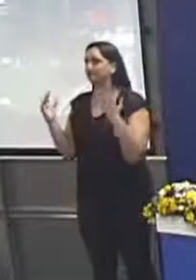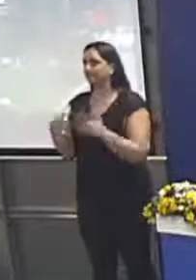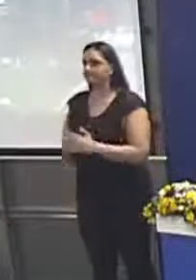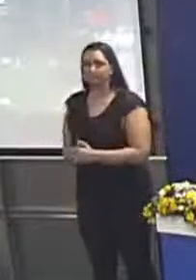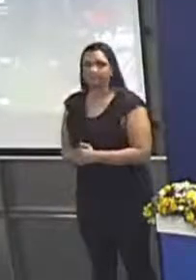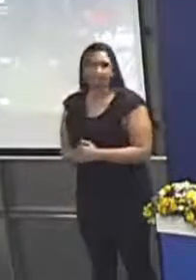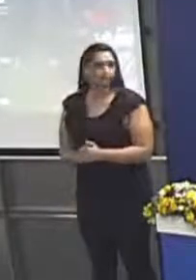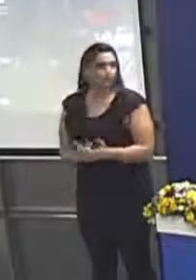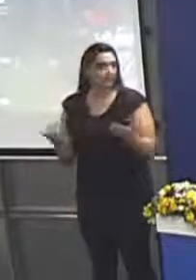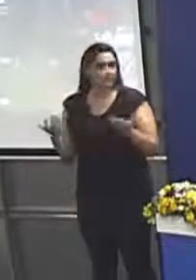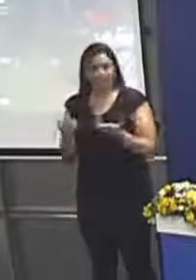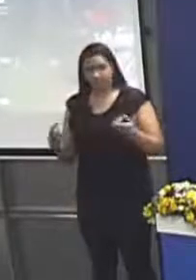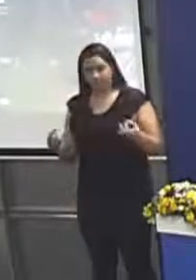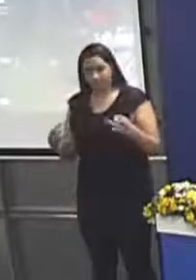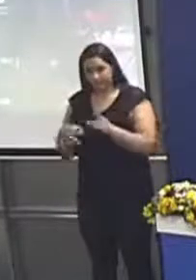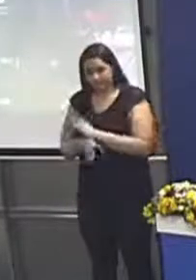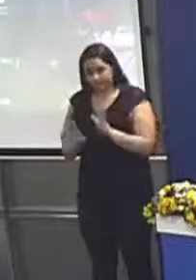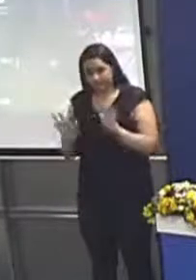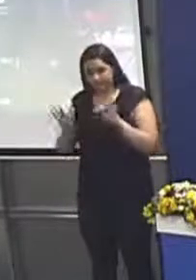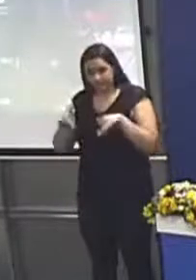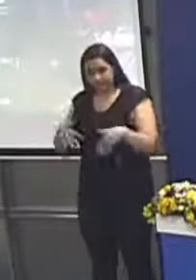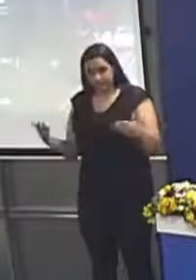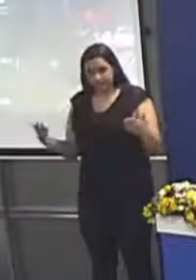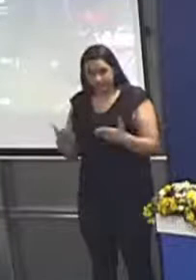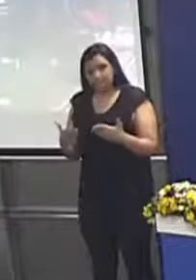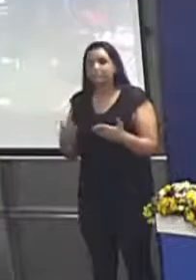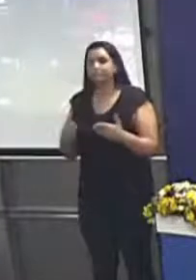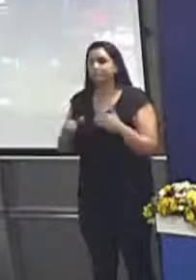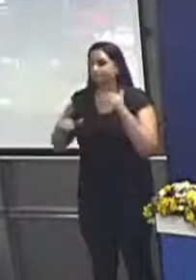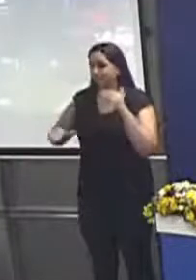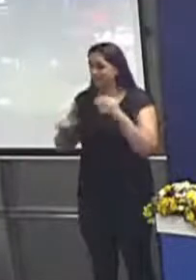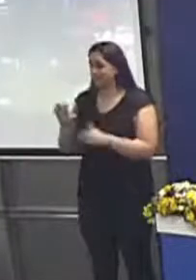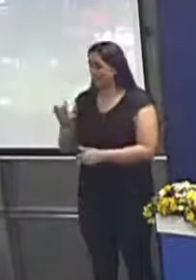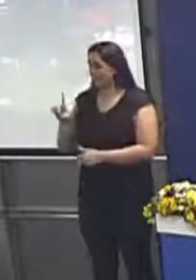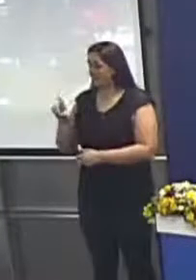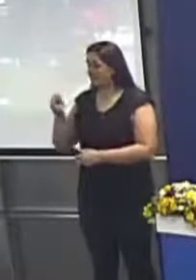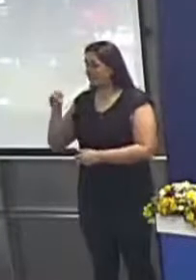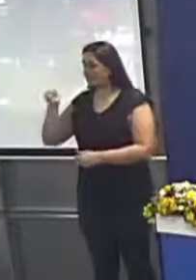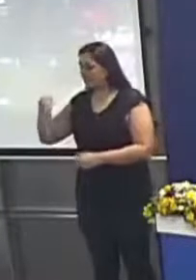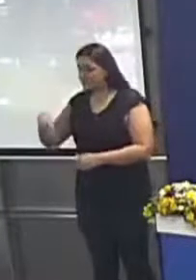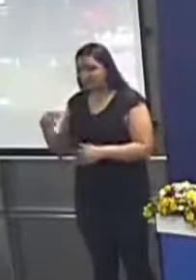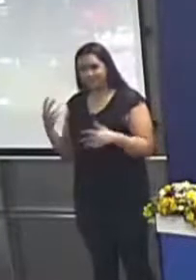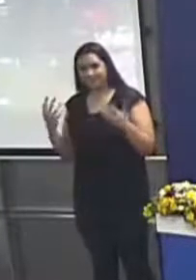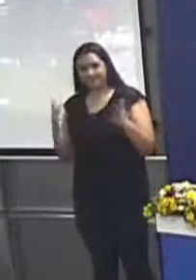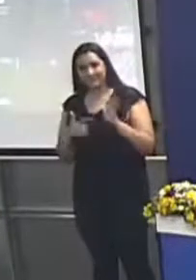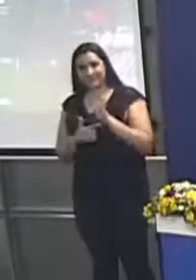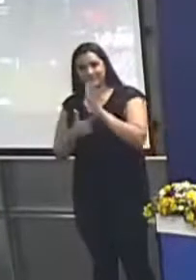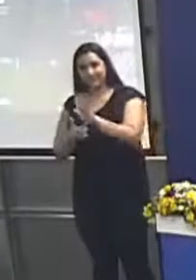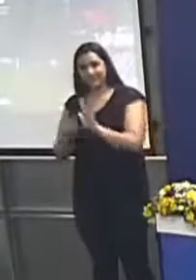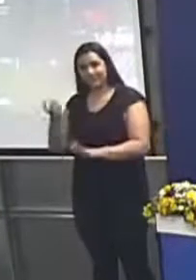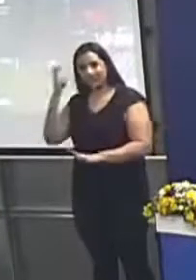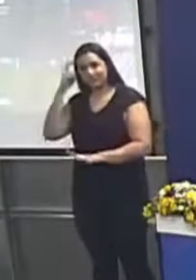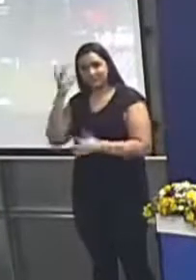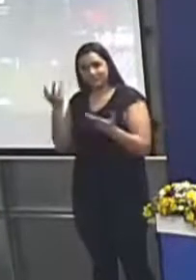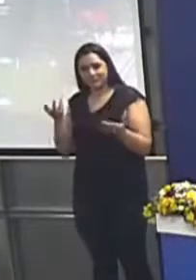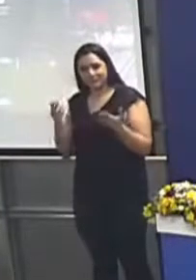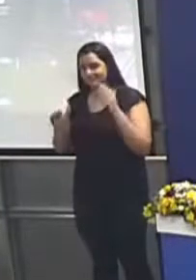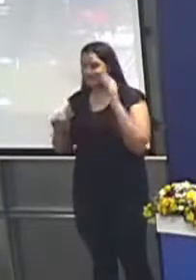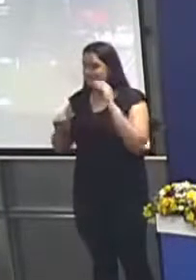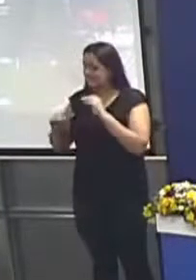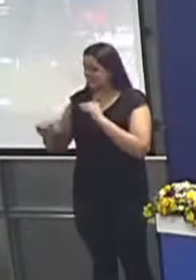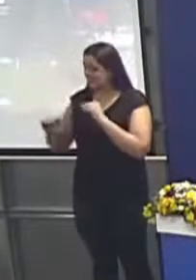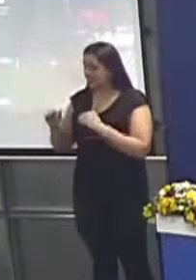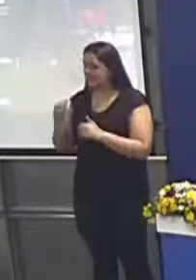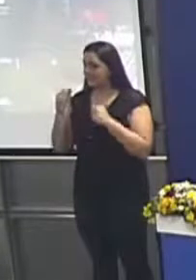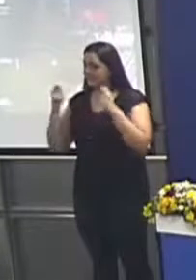Senhoras e senhores, para encerrar o ato solene, convidamos o rapper Edson Luiz para sua apresentação cultural. O rapper Edson